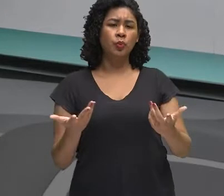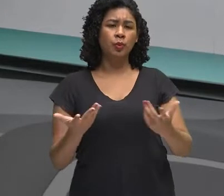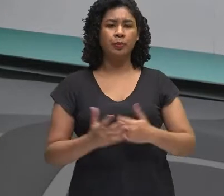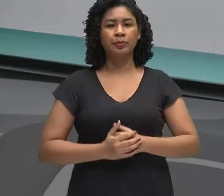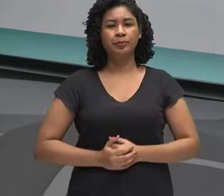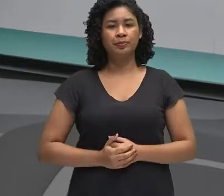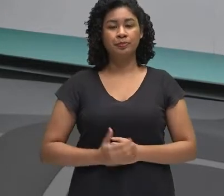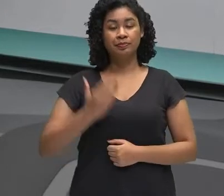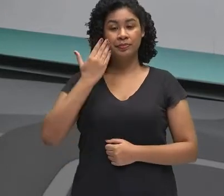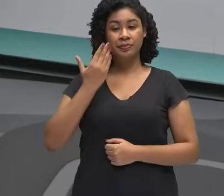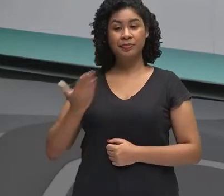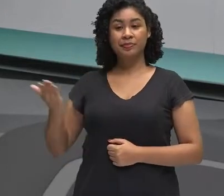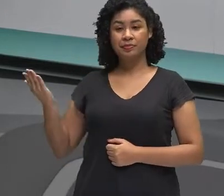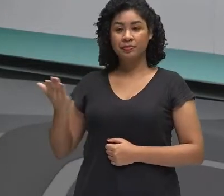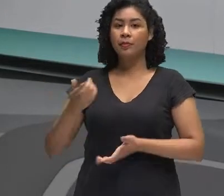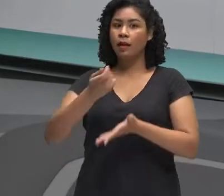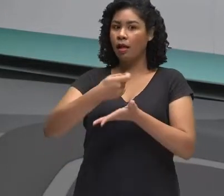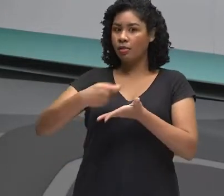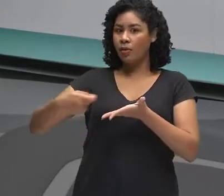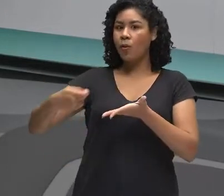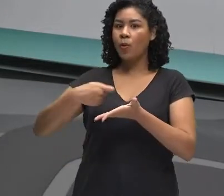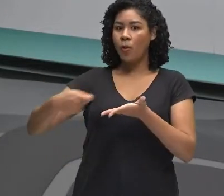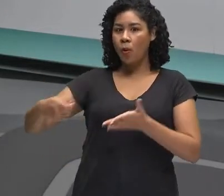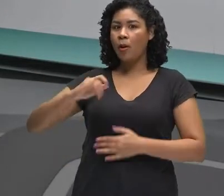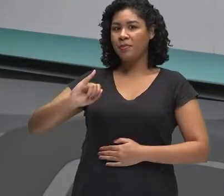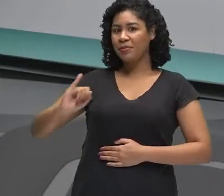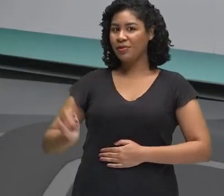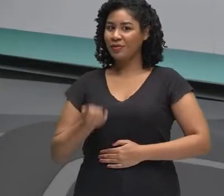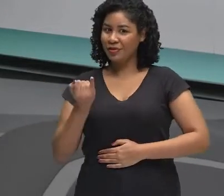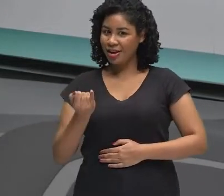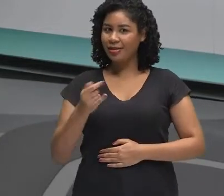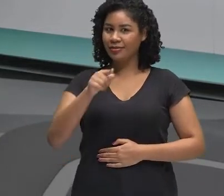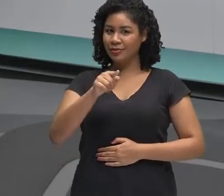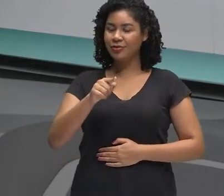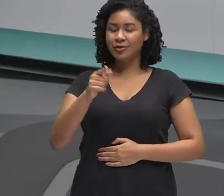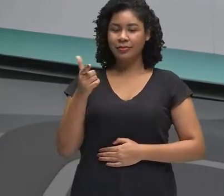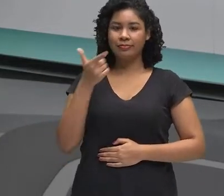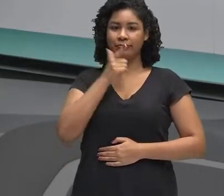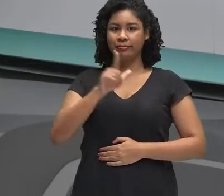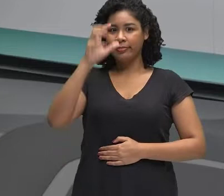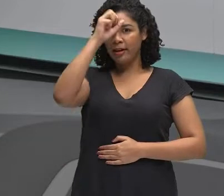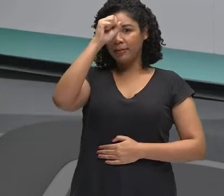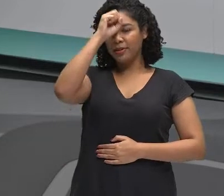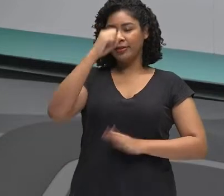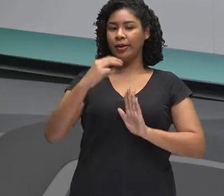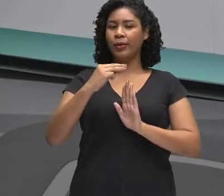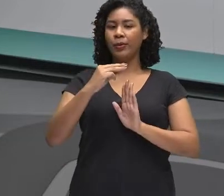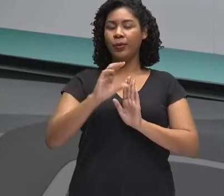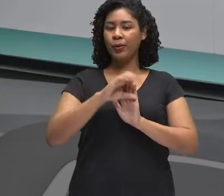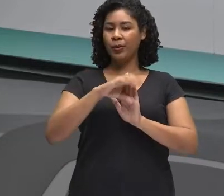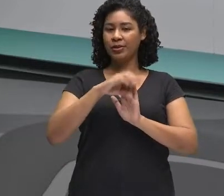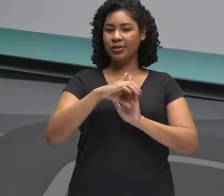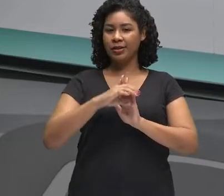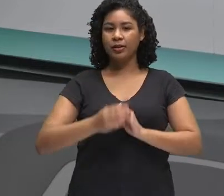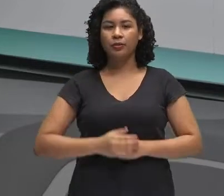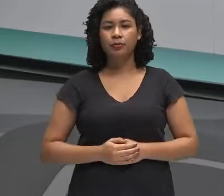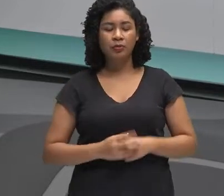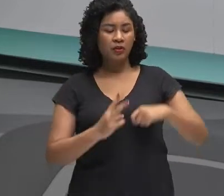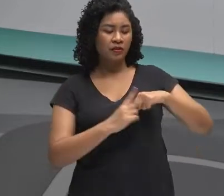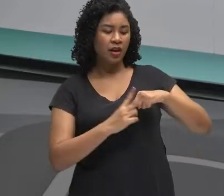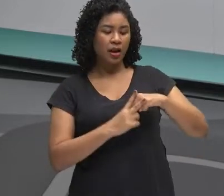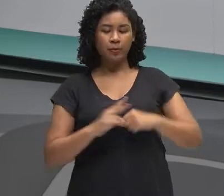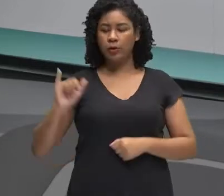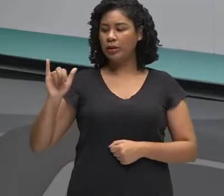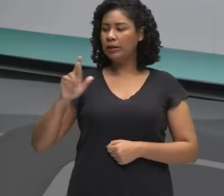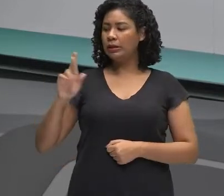Olha só, anotem aí, isso é importante vocês anotarem, porque é uma definição, certo? Então, você vai dizer o que são os verbos irregulares? São